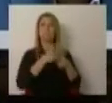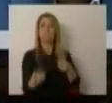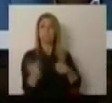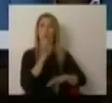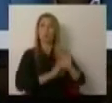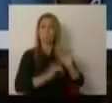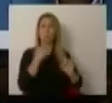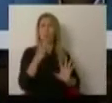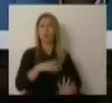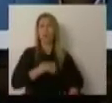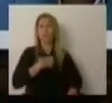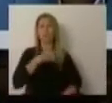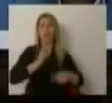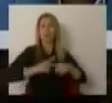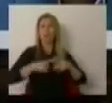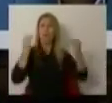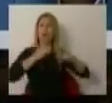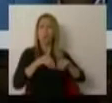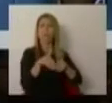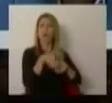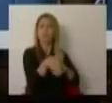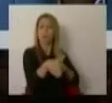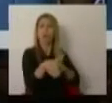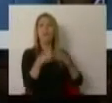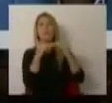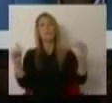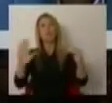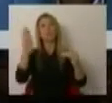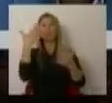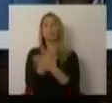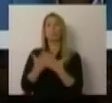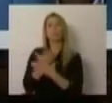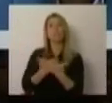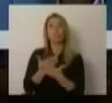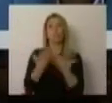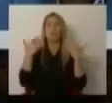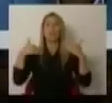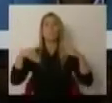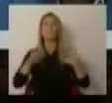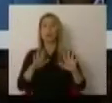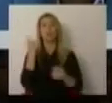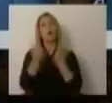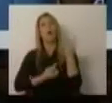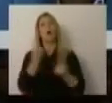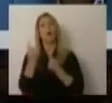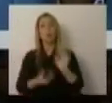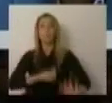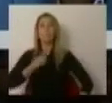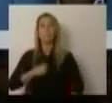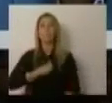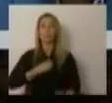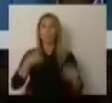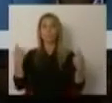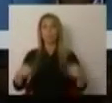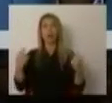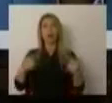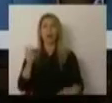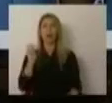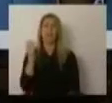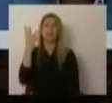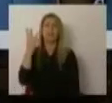está otimista para um acordo próximo relativo à primeira fase de negociações. Mas algumas das preocupações que existiam há 3,